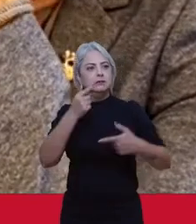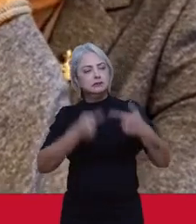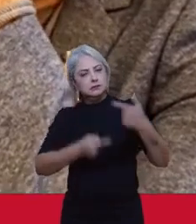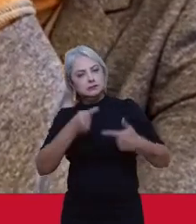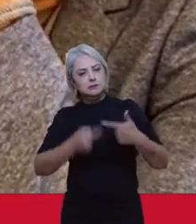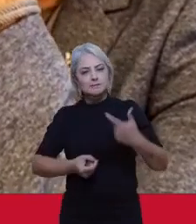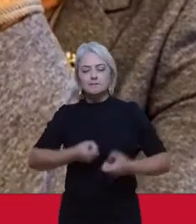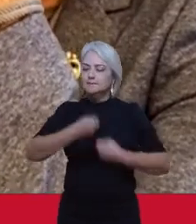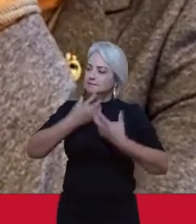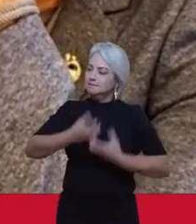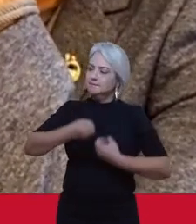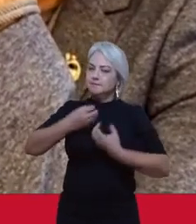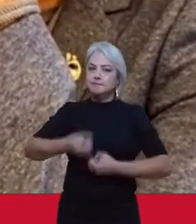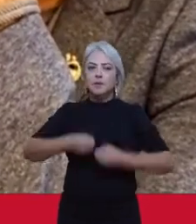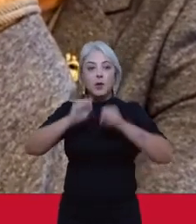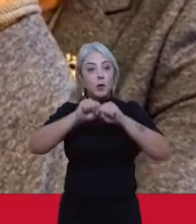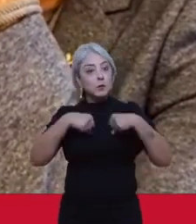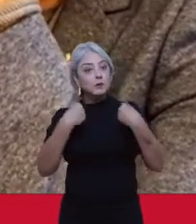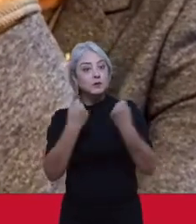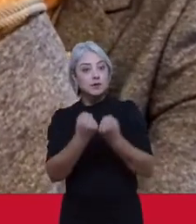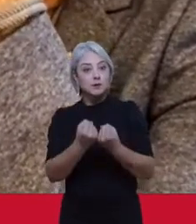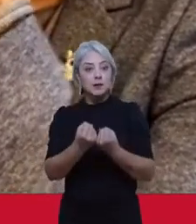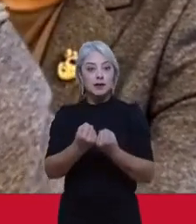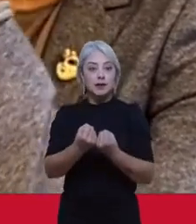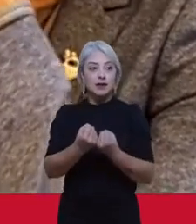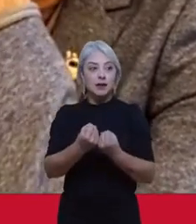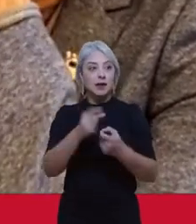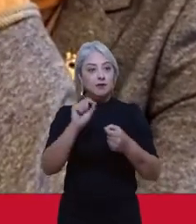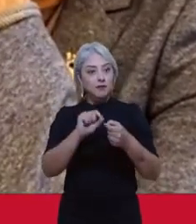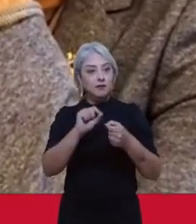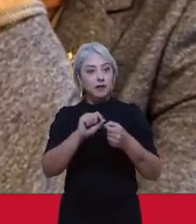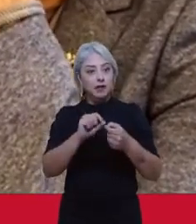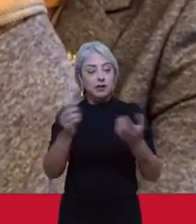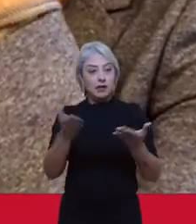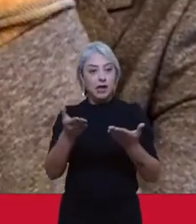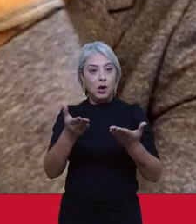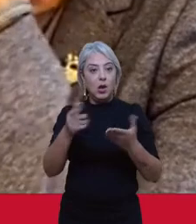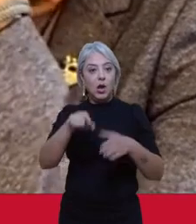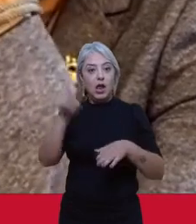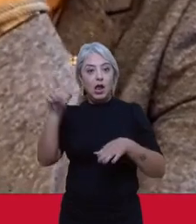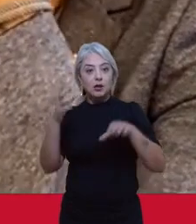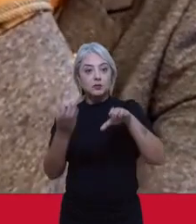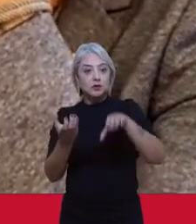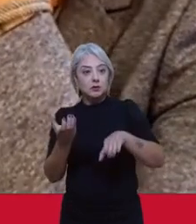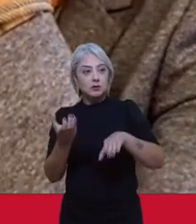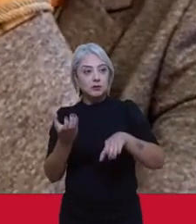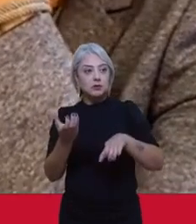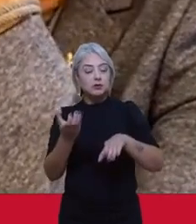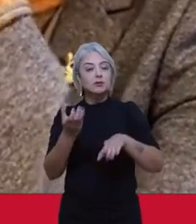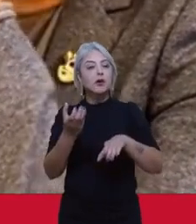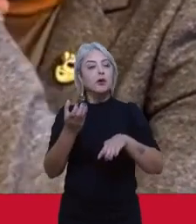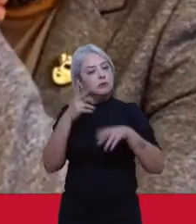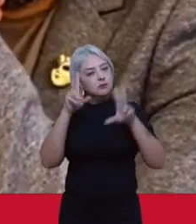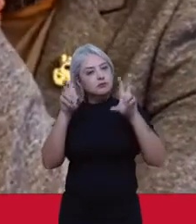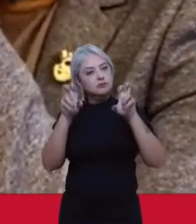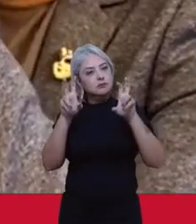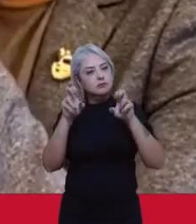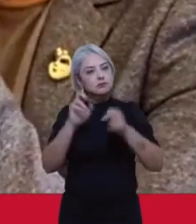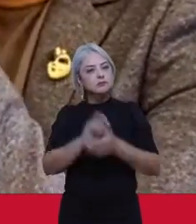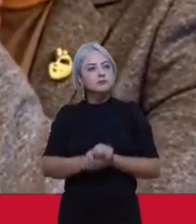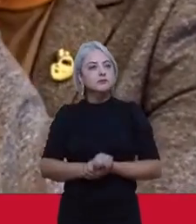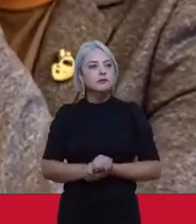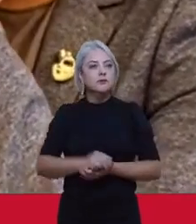sua expressão, dos seminários, inclusive temos seminários realizados neste momento no Congresso Nacional sobre esse tema. Uhum.